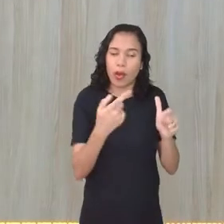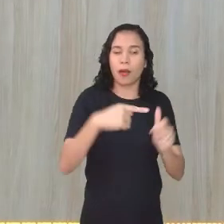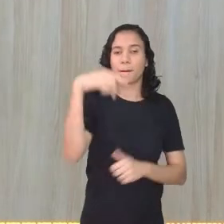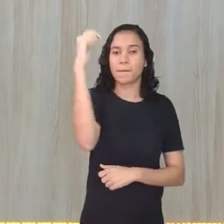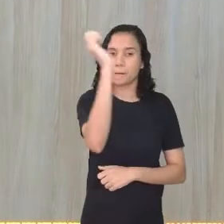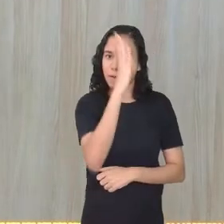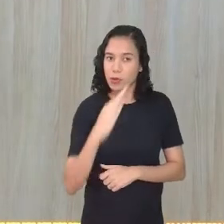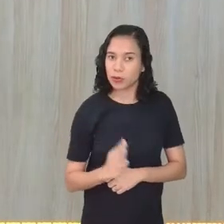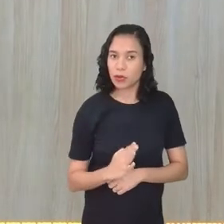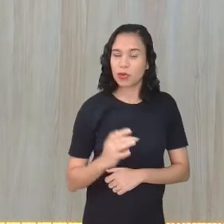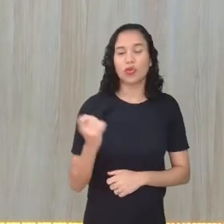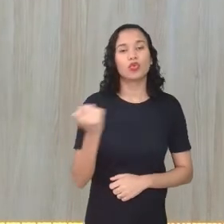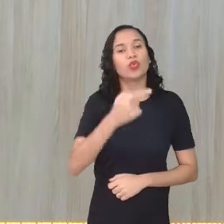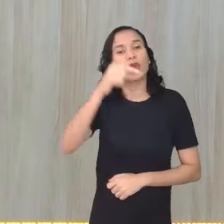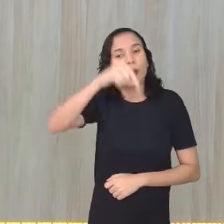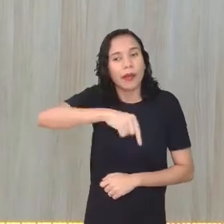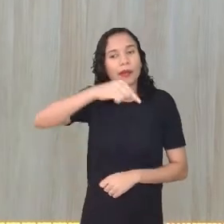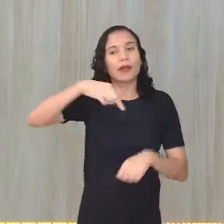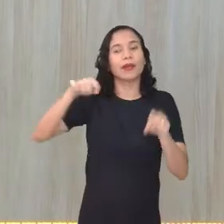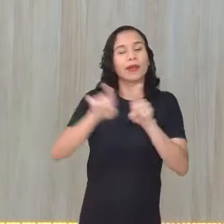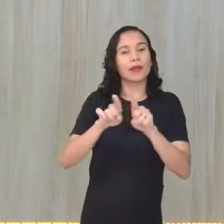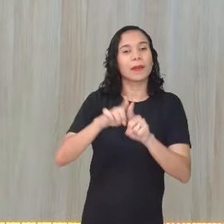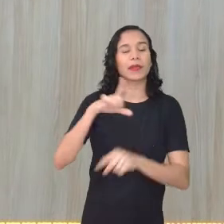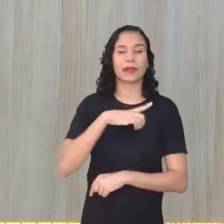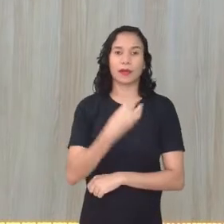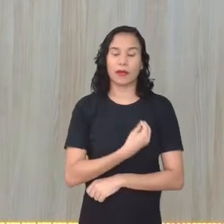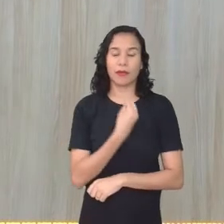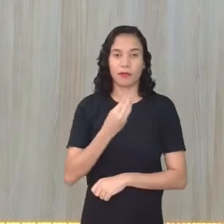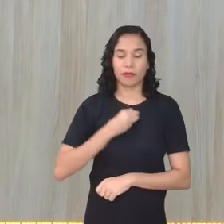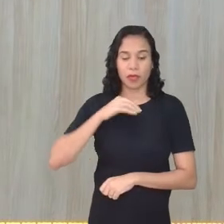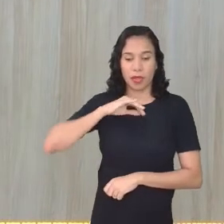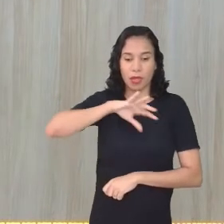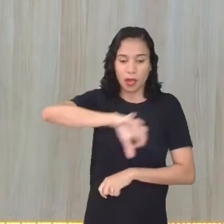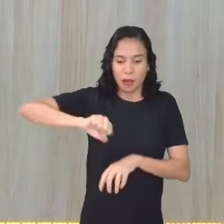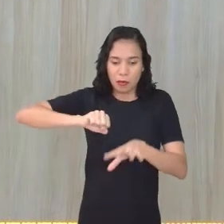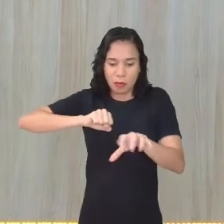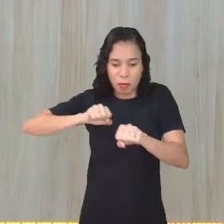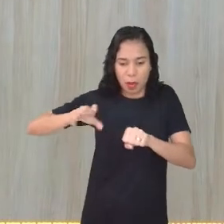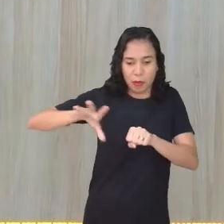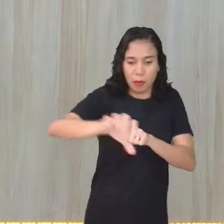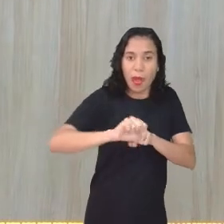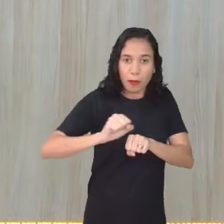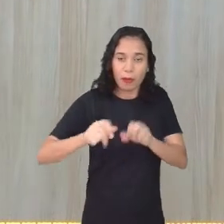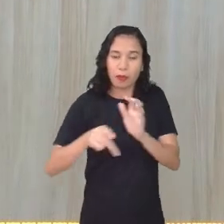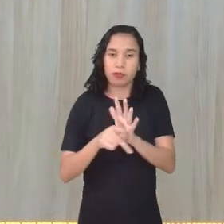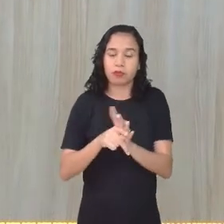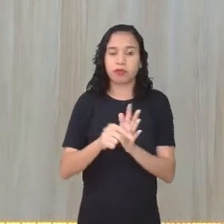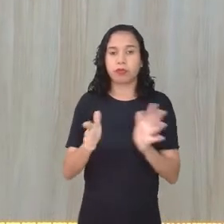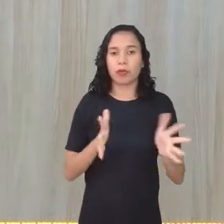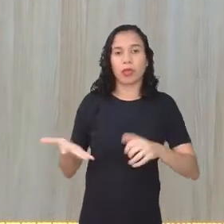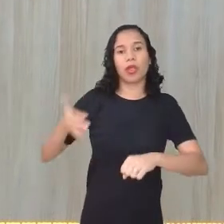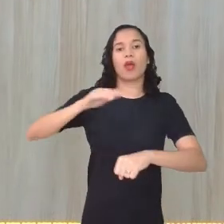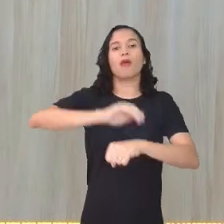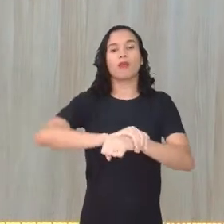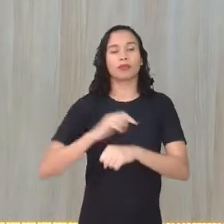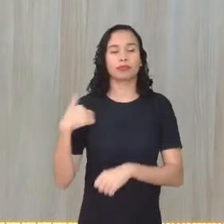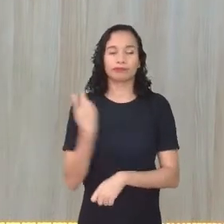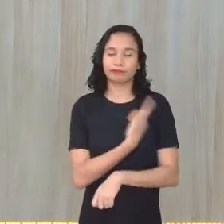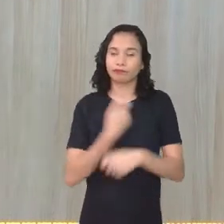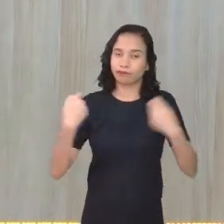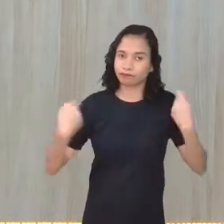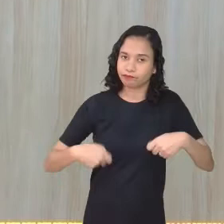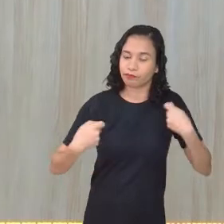nacional, do que aqui, inclusive, foi explorado no período da colonização, né? E que a gente deveria dar